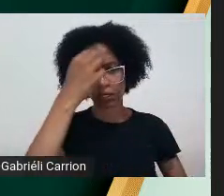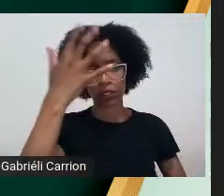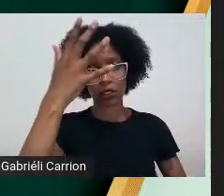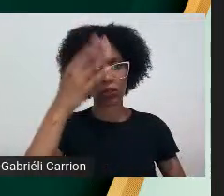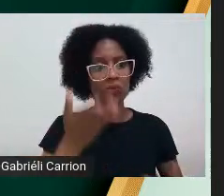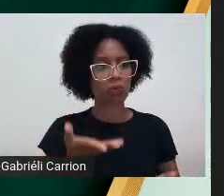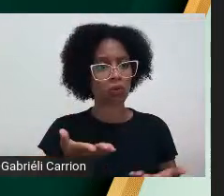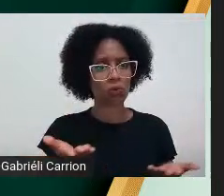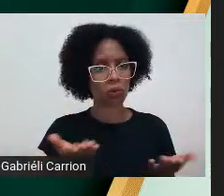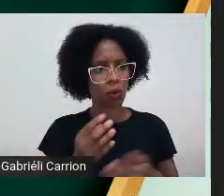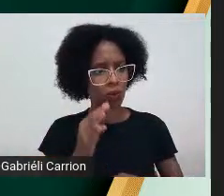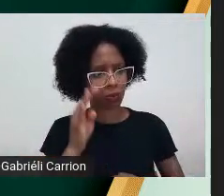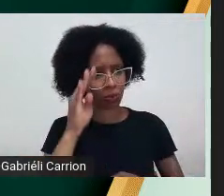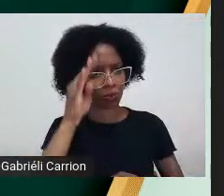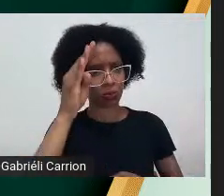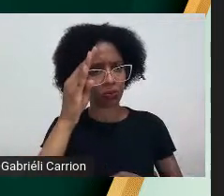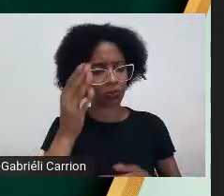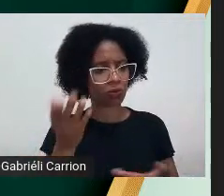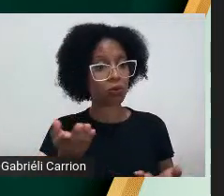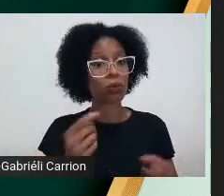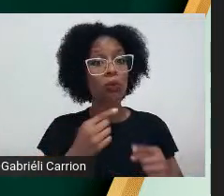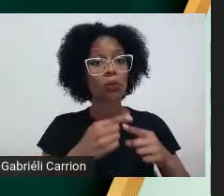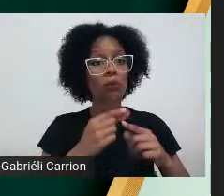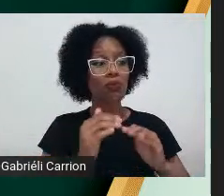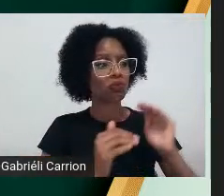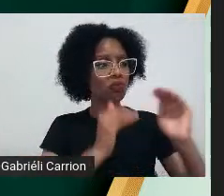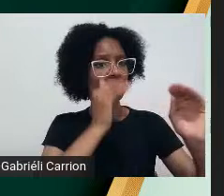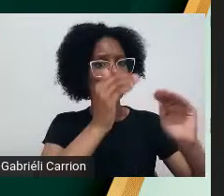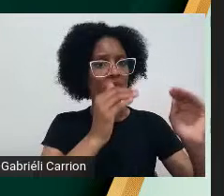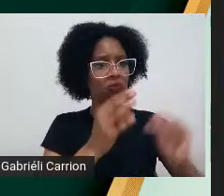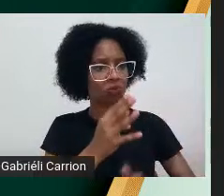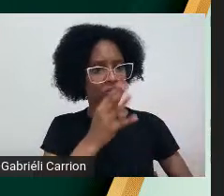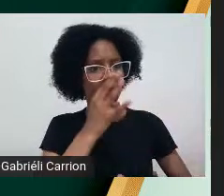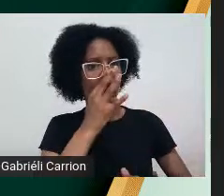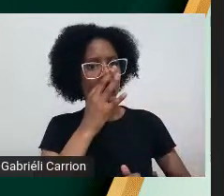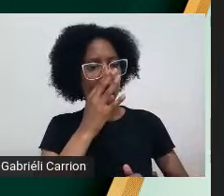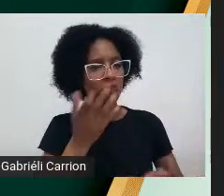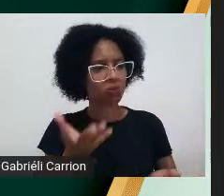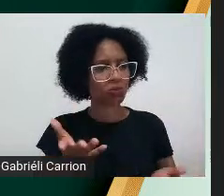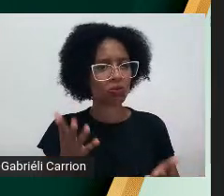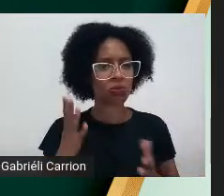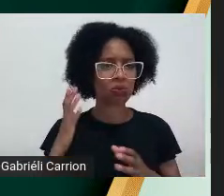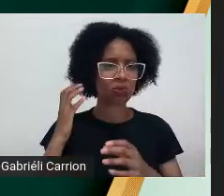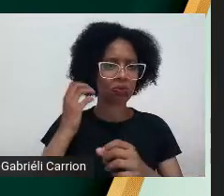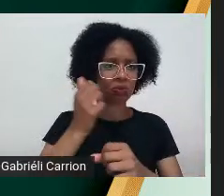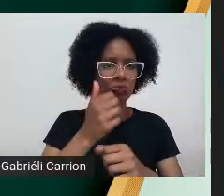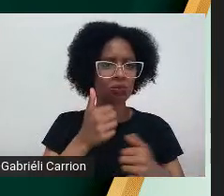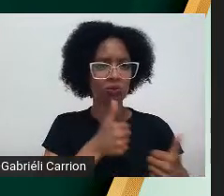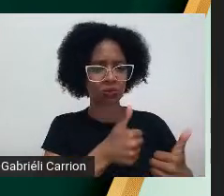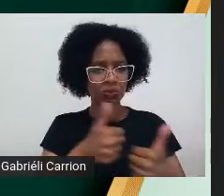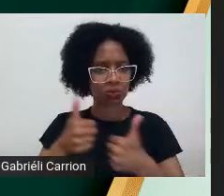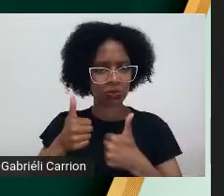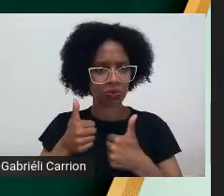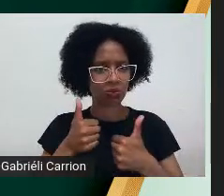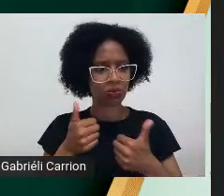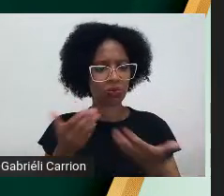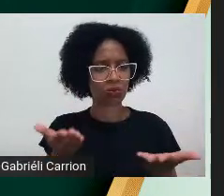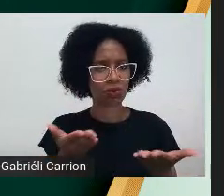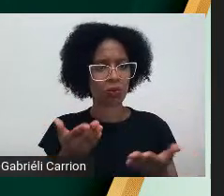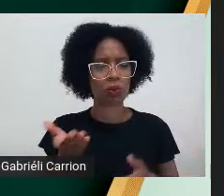pelo ótimo desempenho acadêmico, obtendo notáveis resultados e rendimento acima da